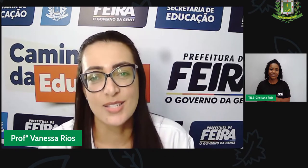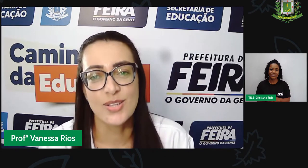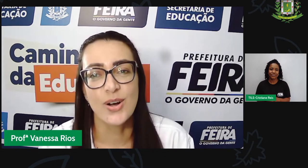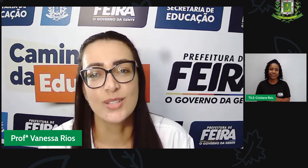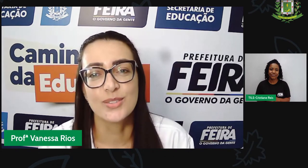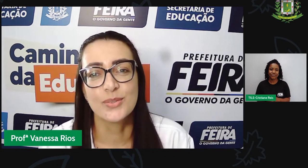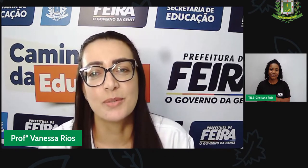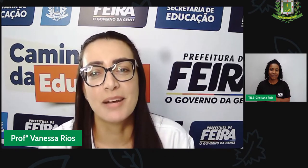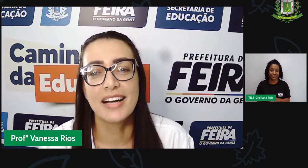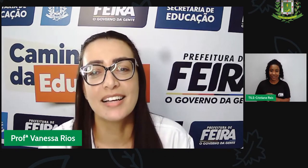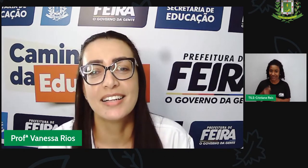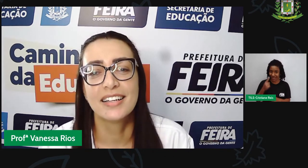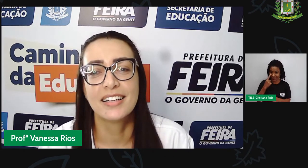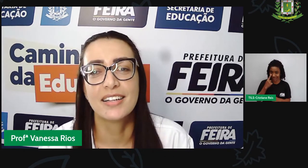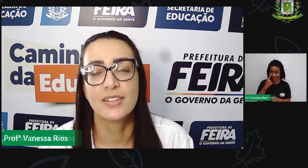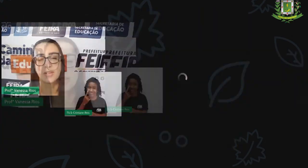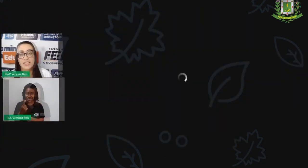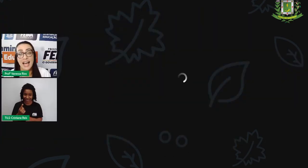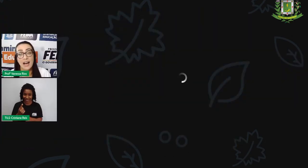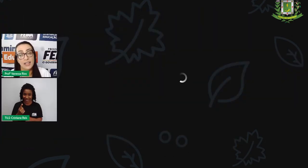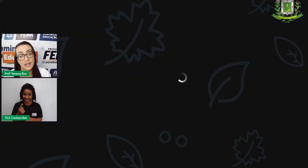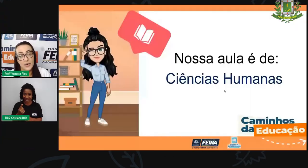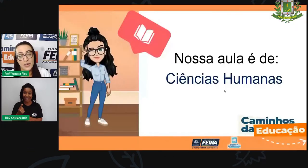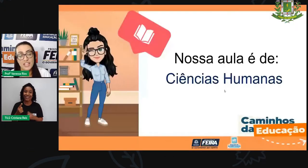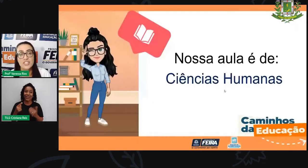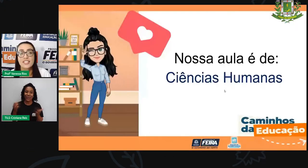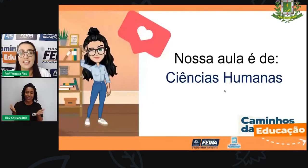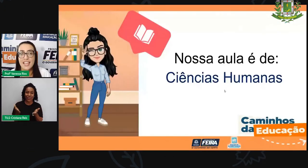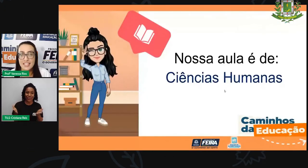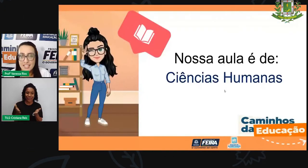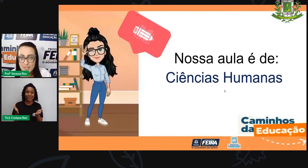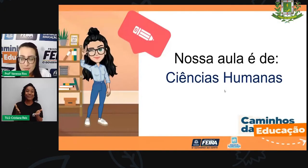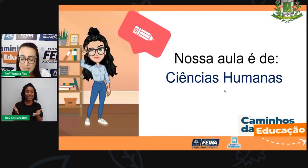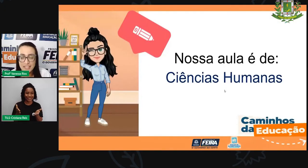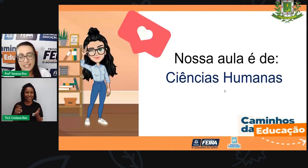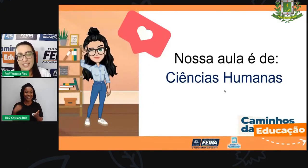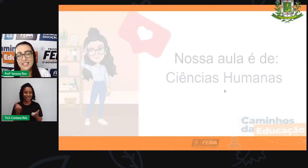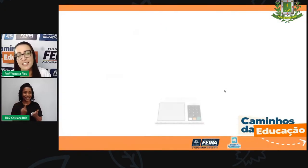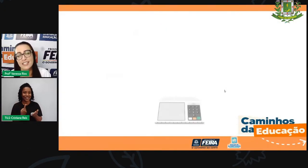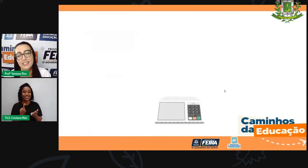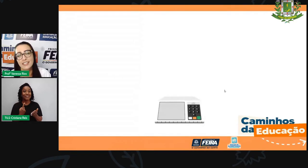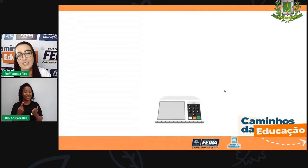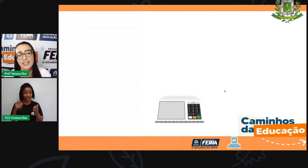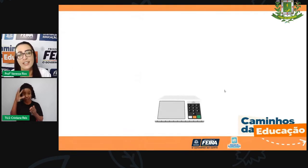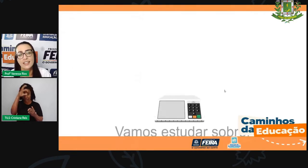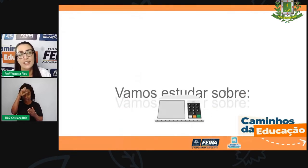Olha só, turma, nossa aula agora é de ciências humanas.